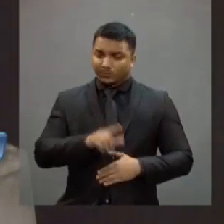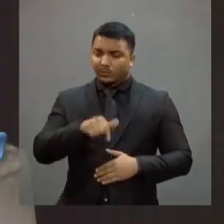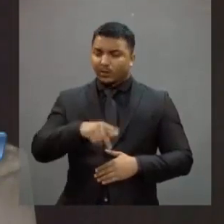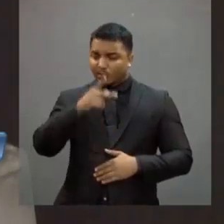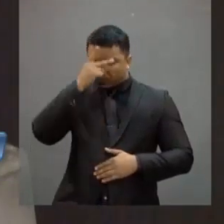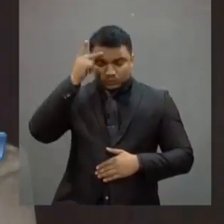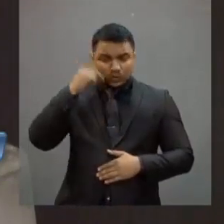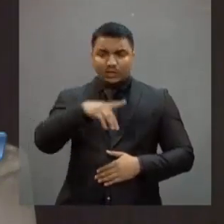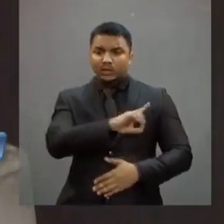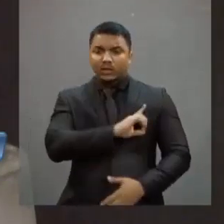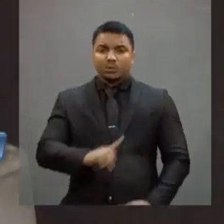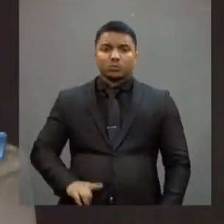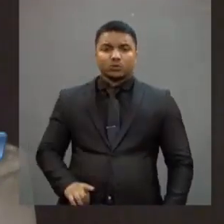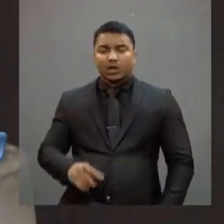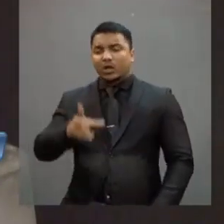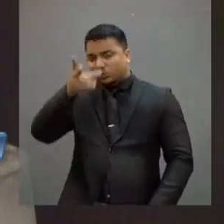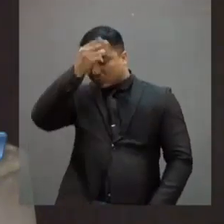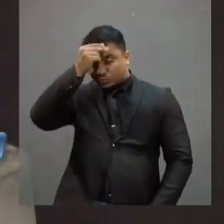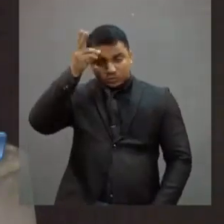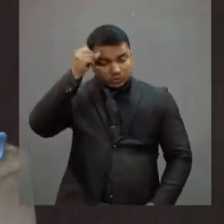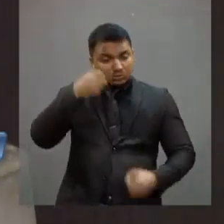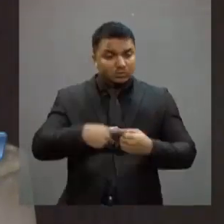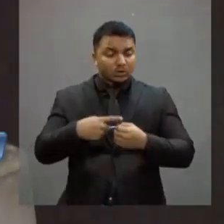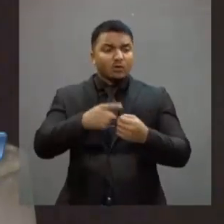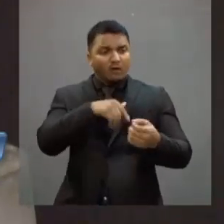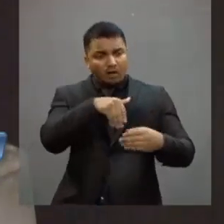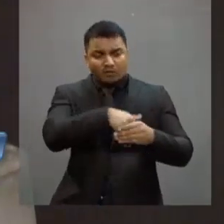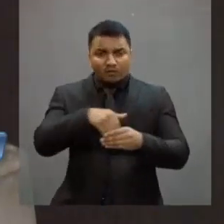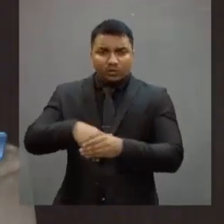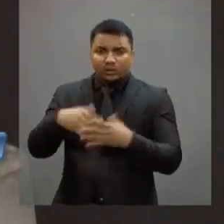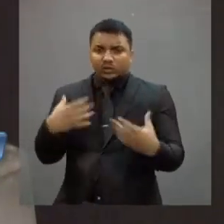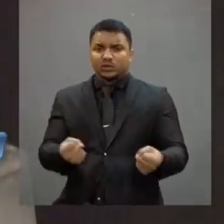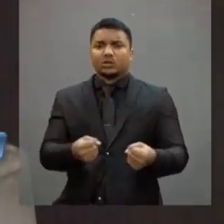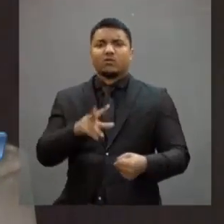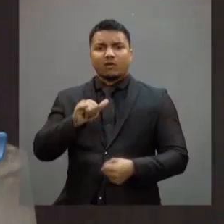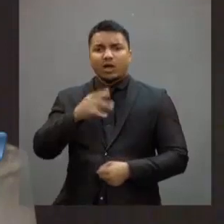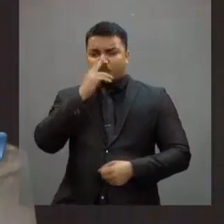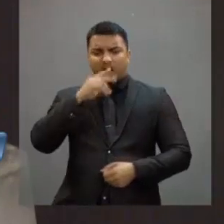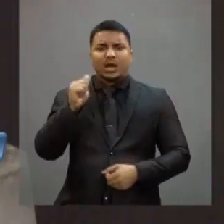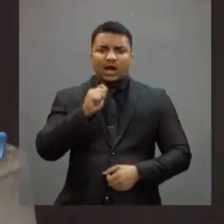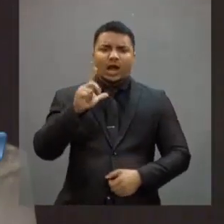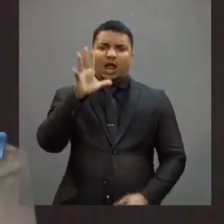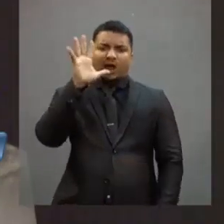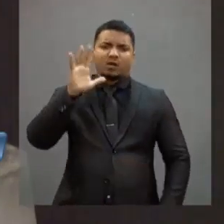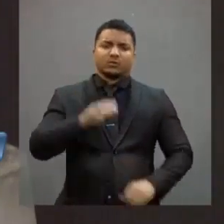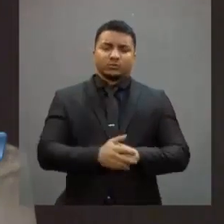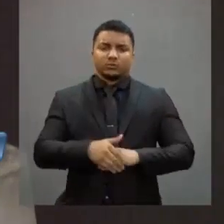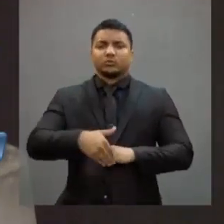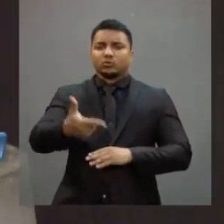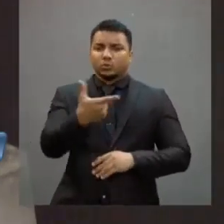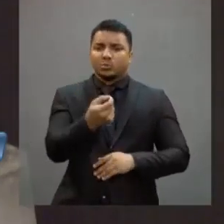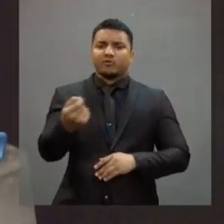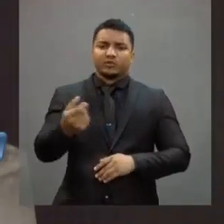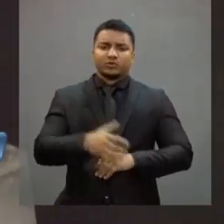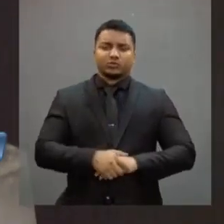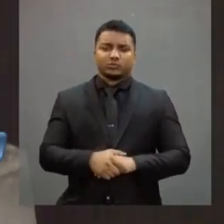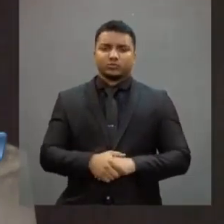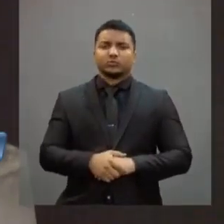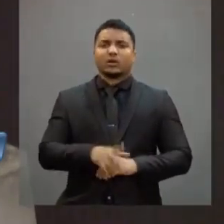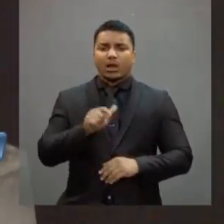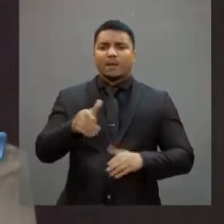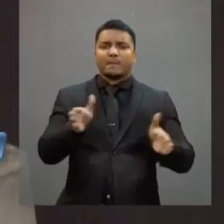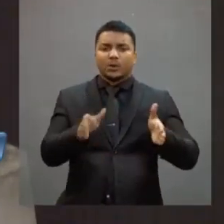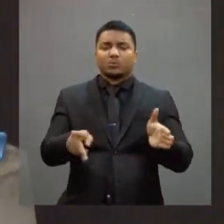aqueles deputados nos seus municípios que votarem a favor dessa reforma em 2020, ano